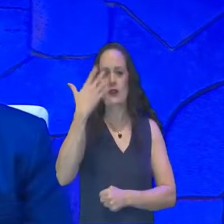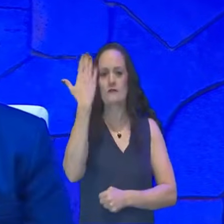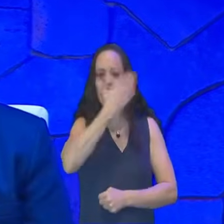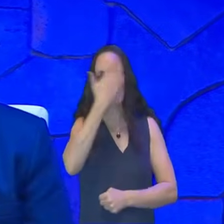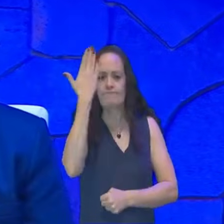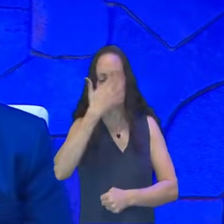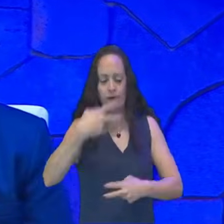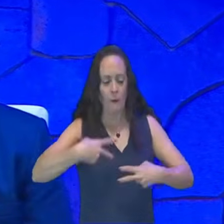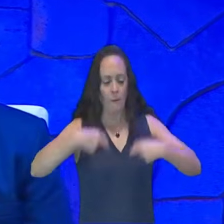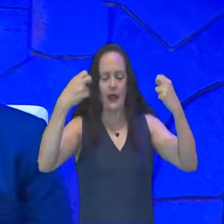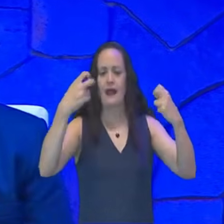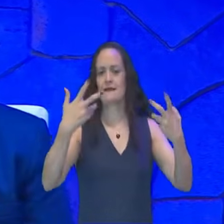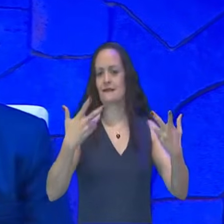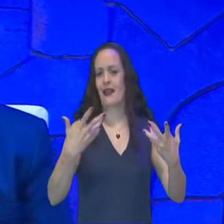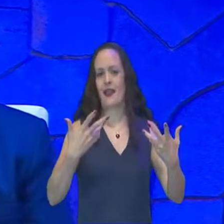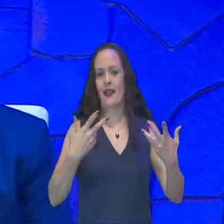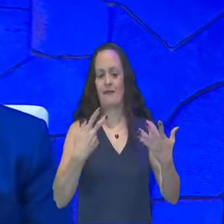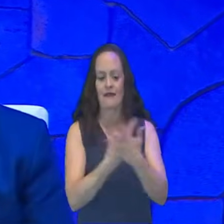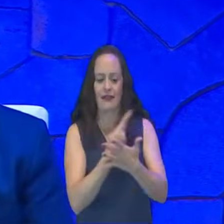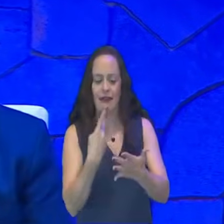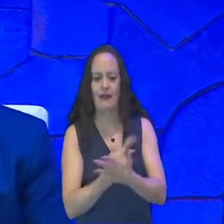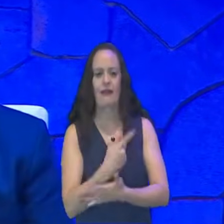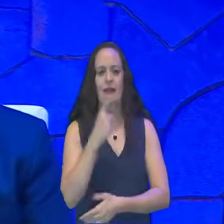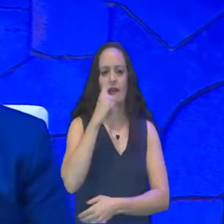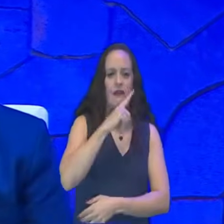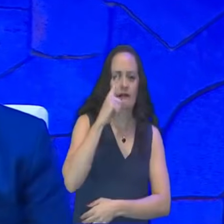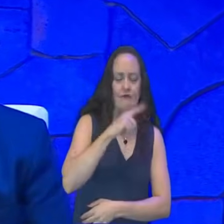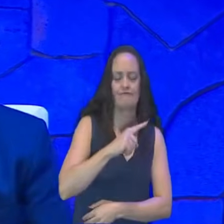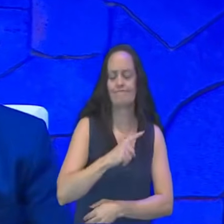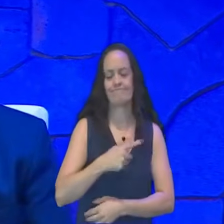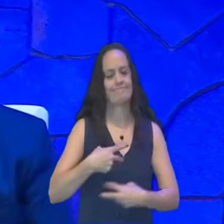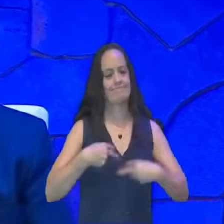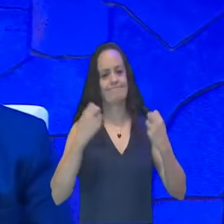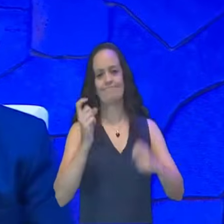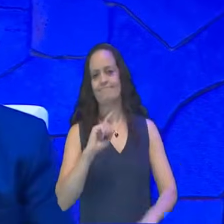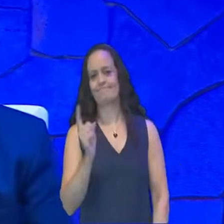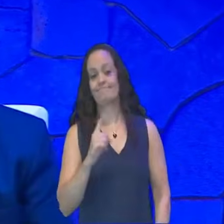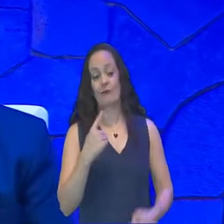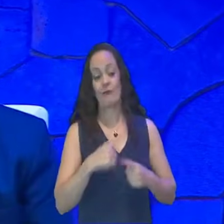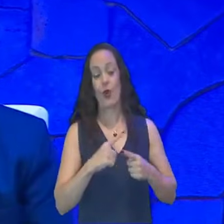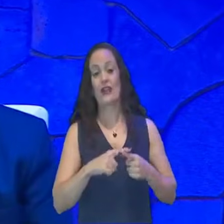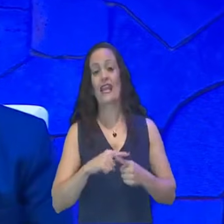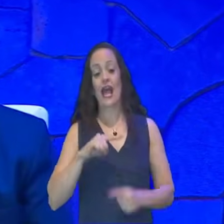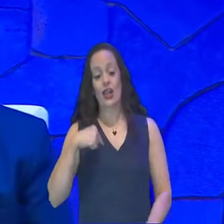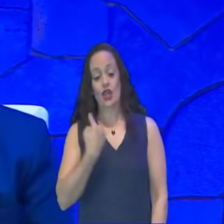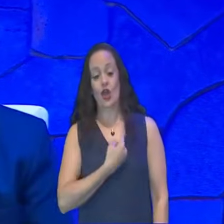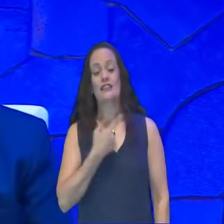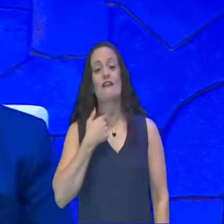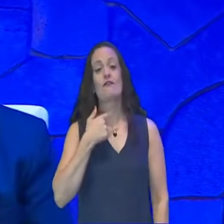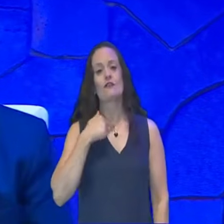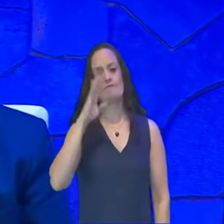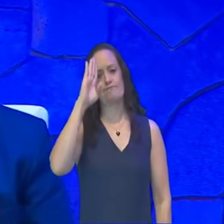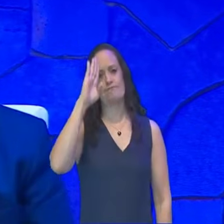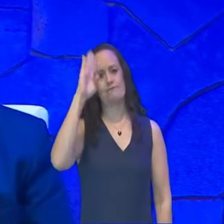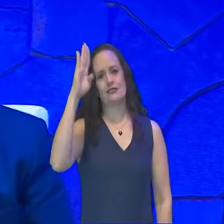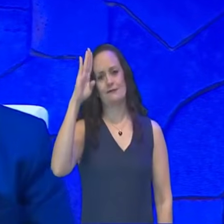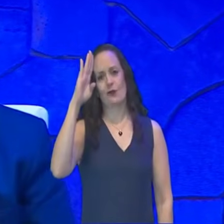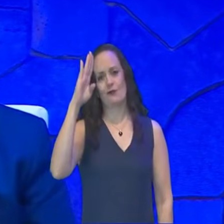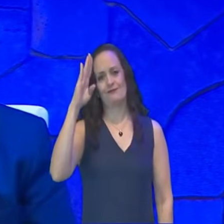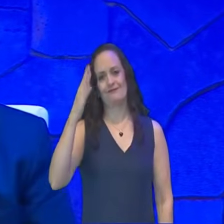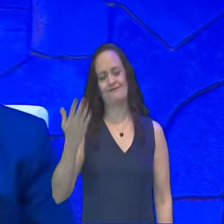desejos desordenados, pois nascem da nossa própria vontade.